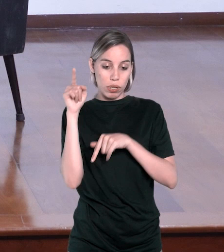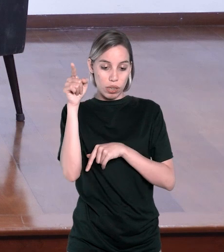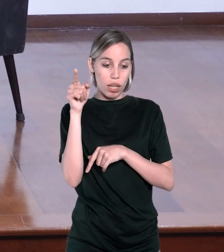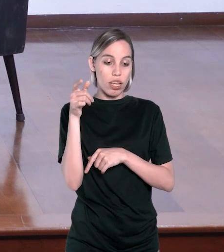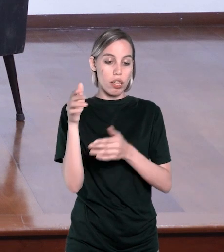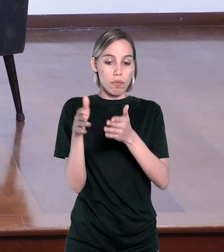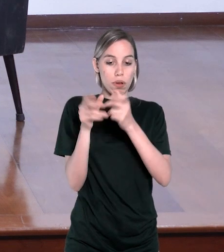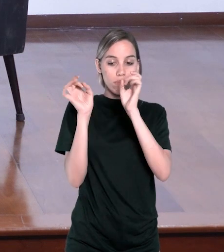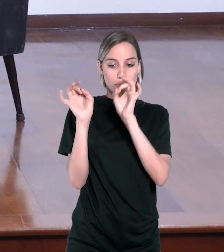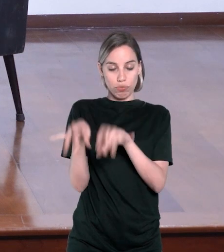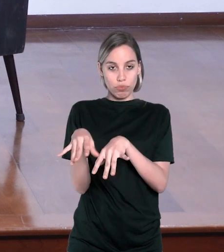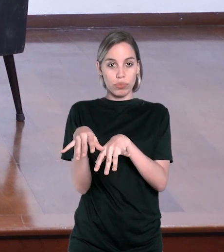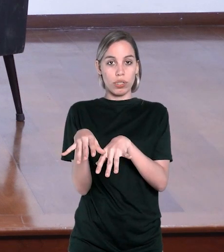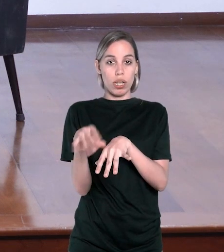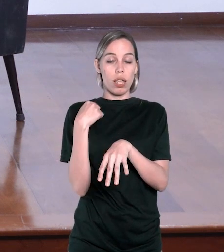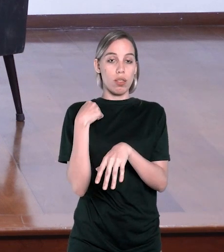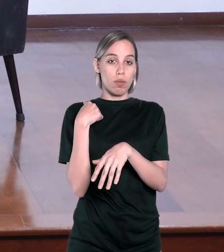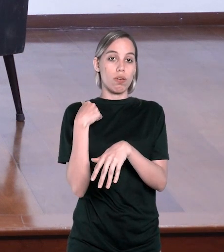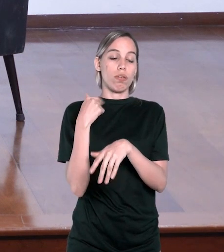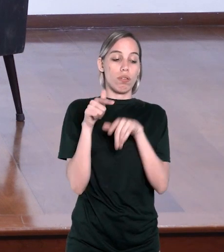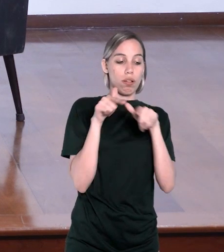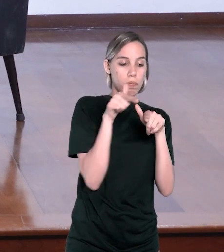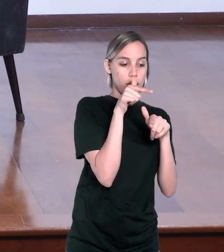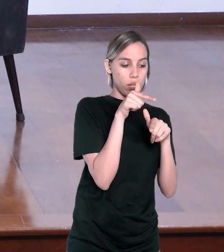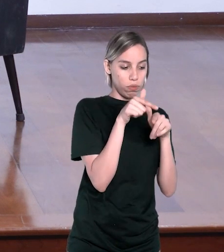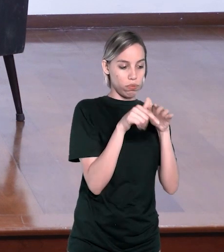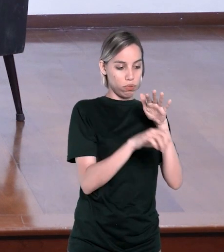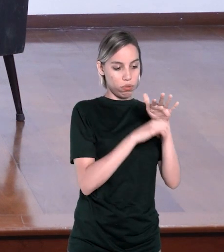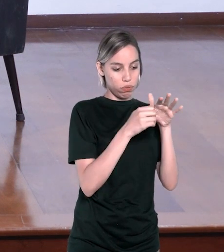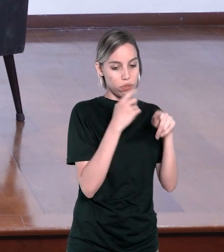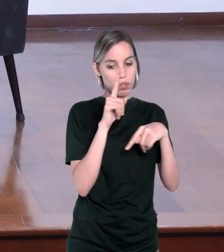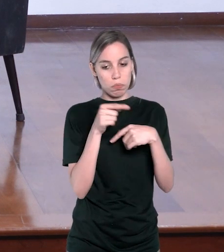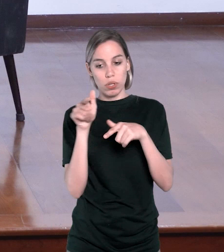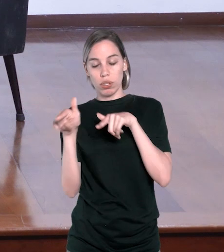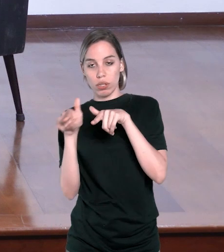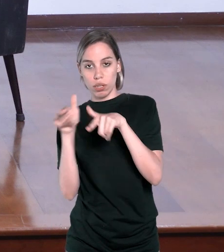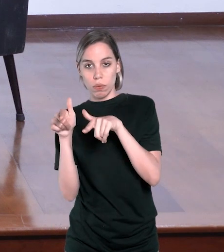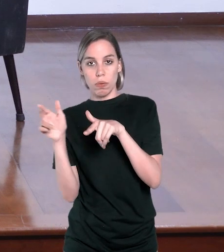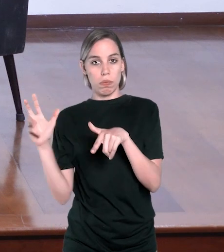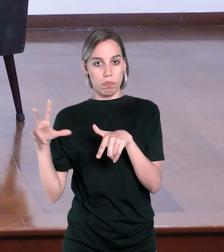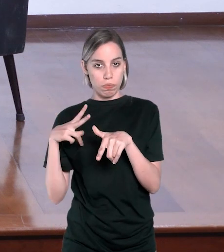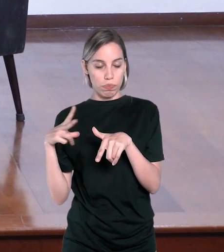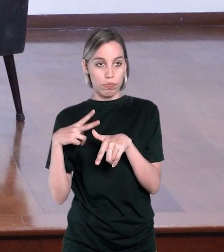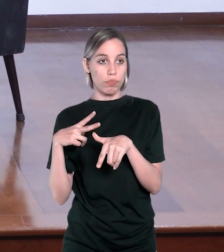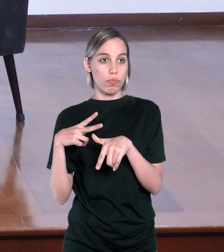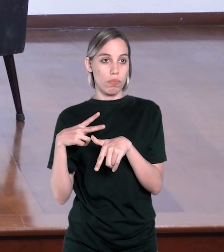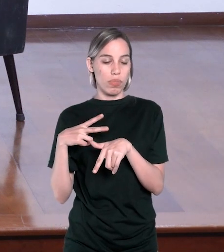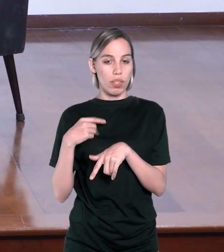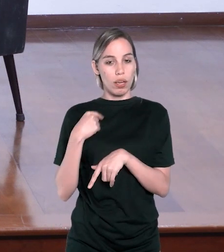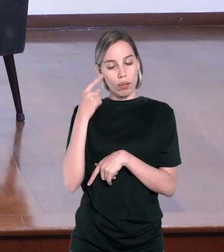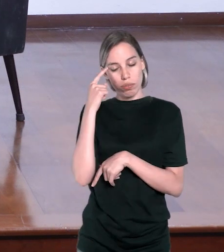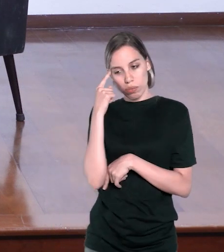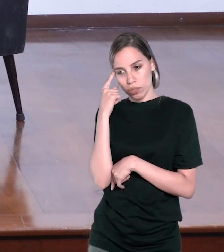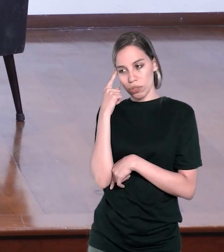estava no coworking para escritores e estava na editora. Depois eu saí e a gente fez as contas e foi assim, não, a gente tem esse